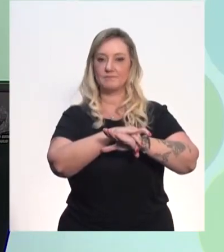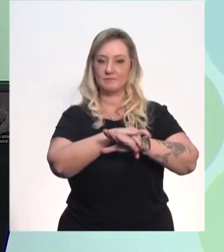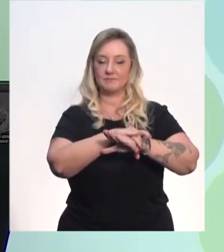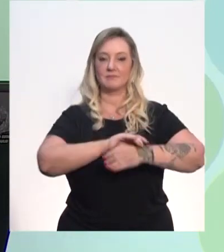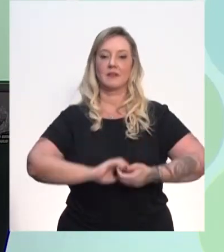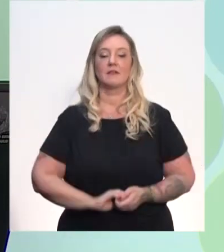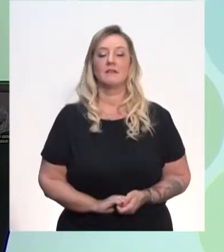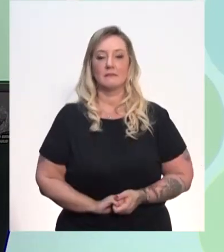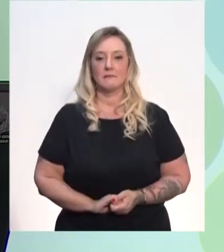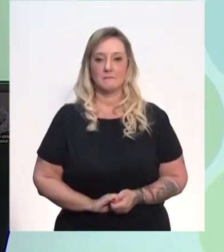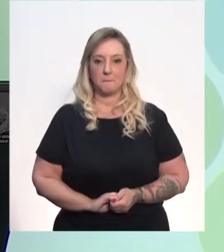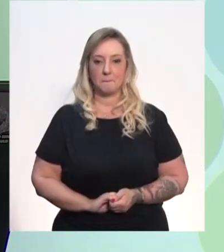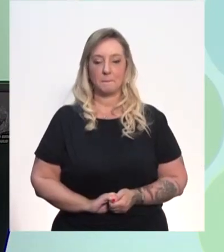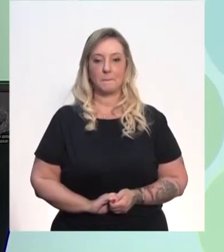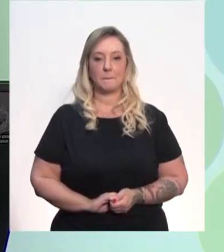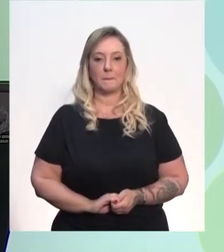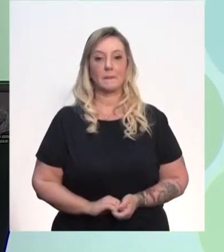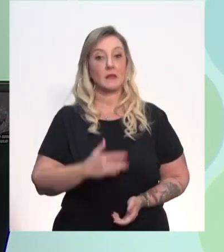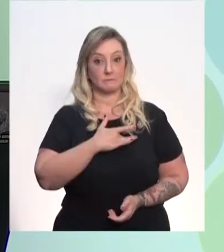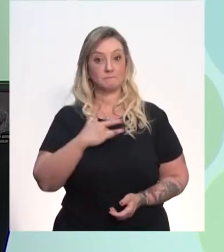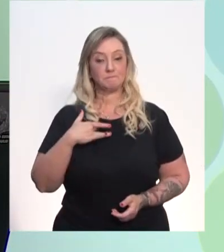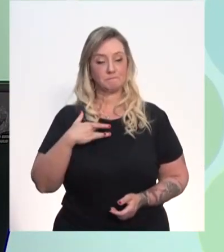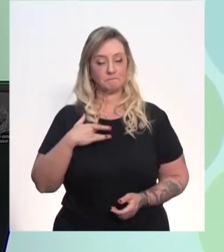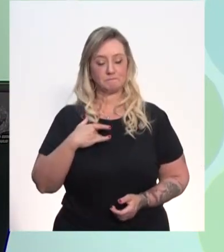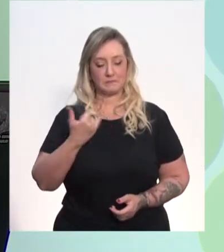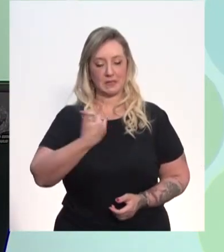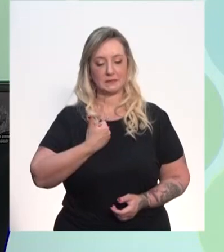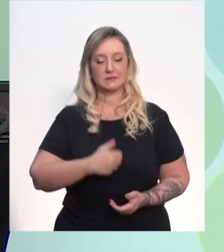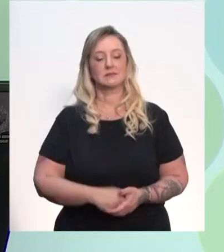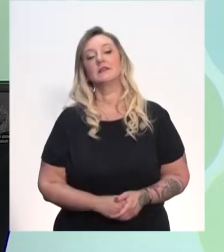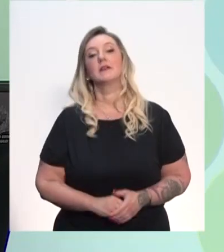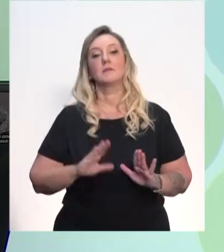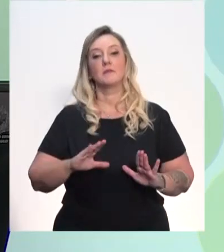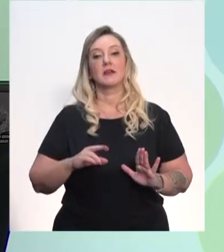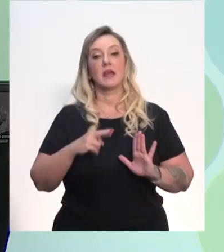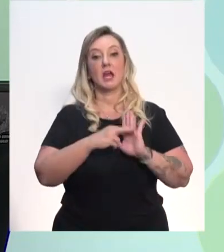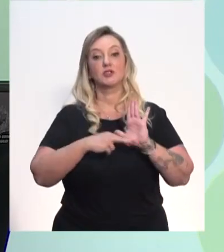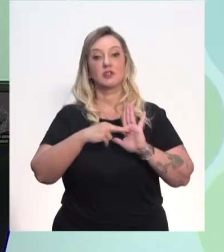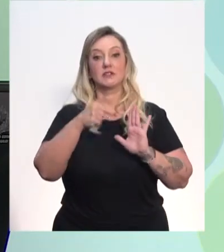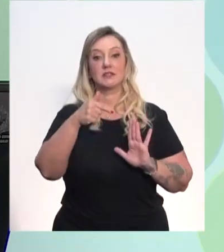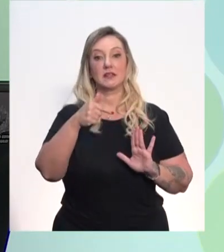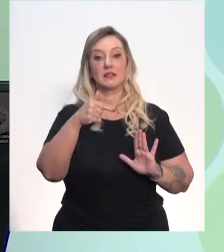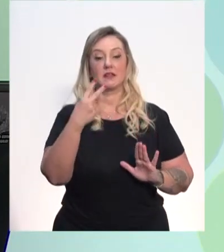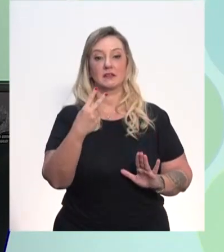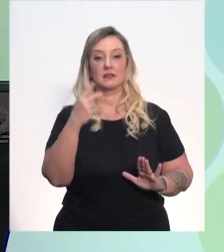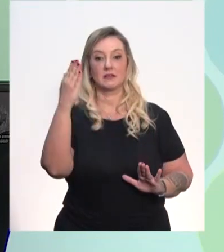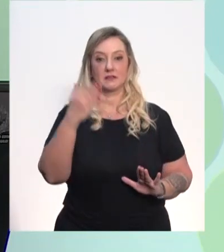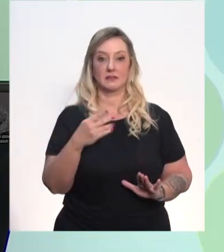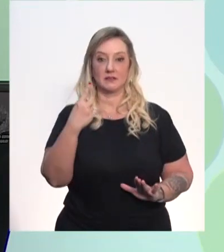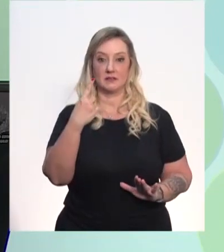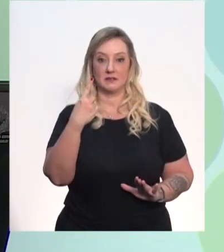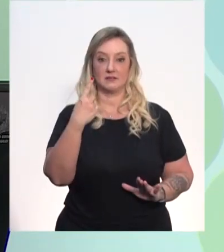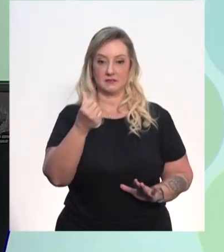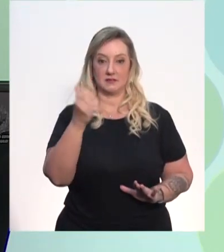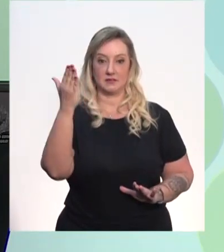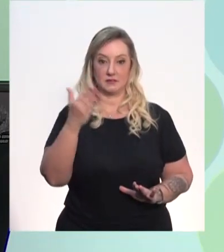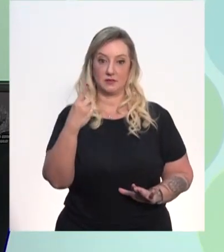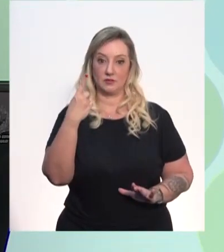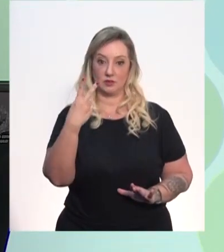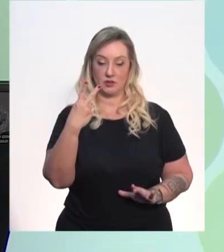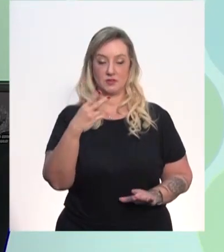Lembrando, gente, que nós estamos num momento diferenciado, né, num momento de isolamento social, onde devemos evitar